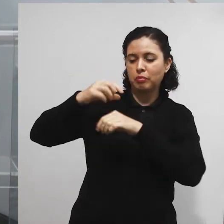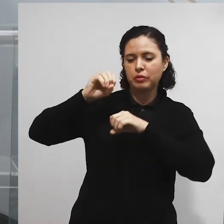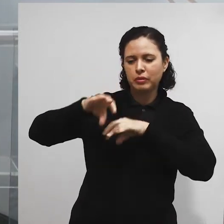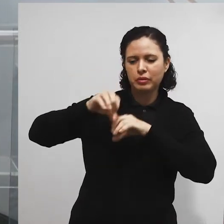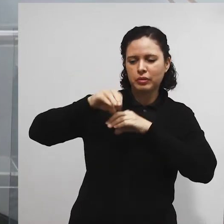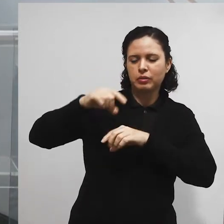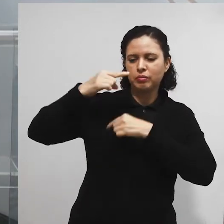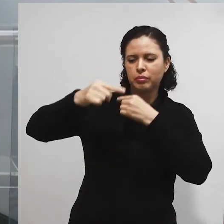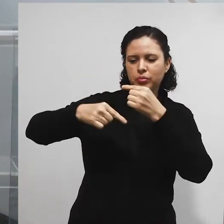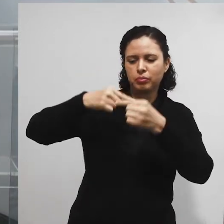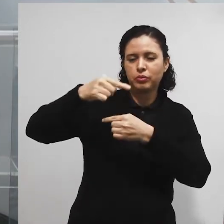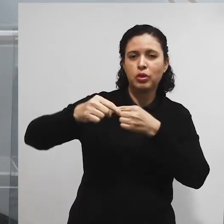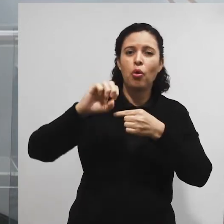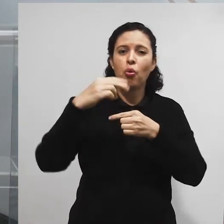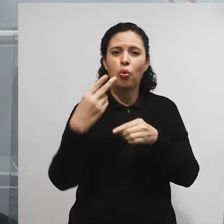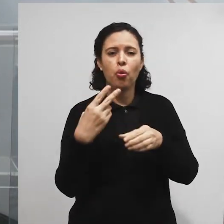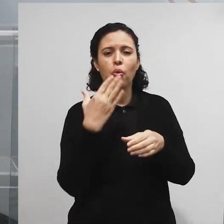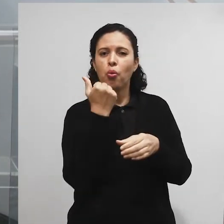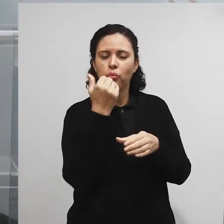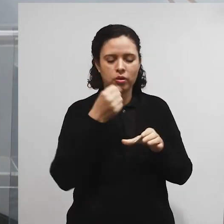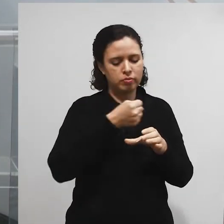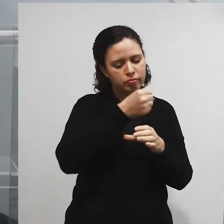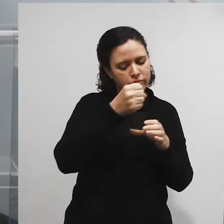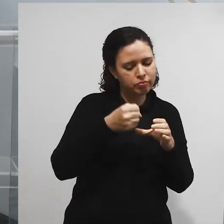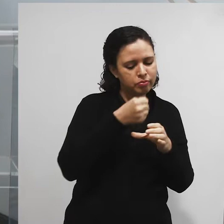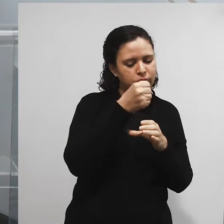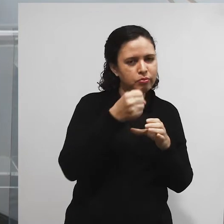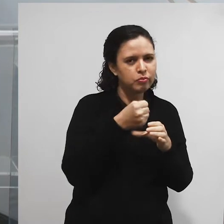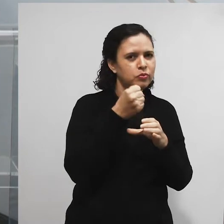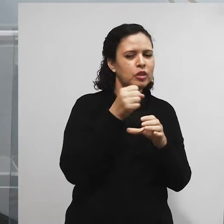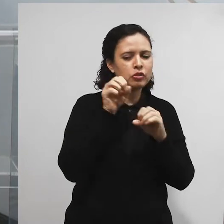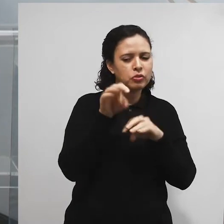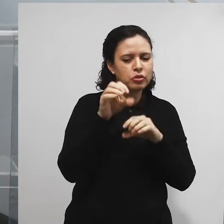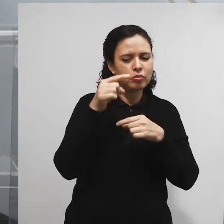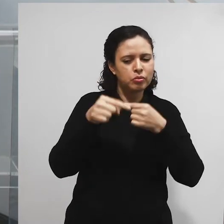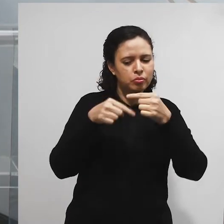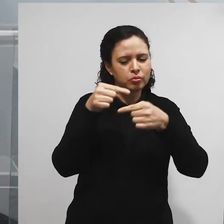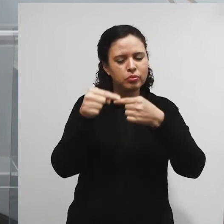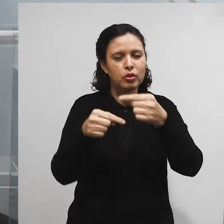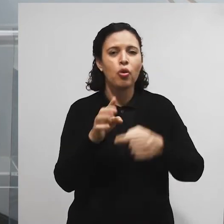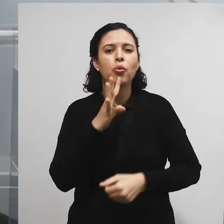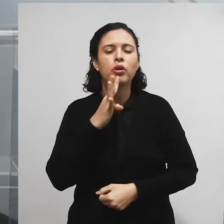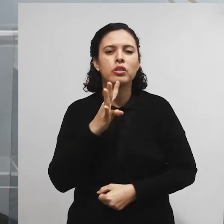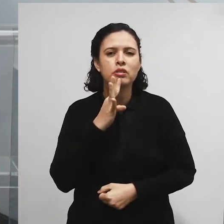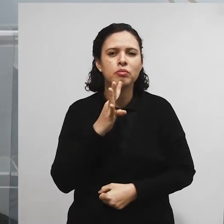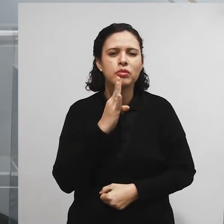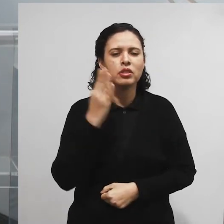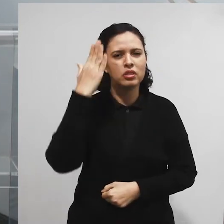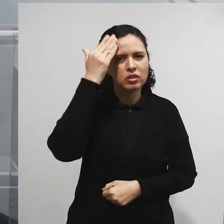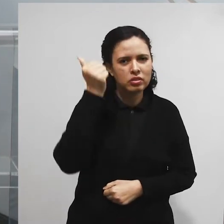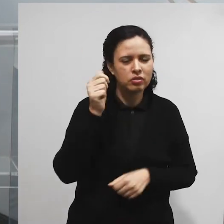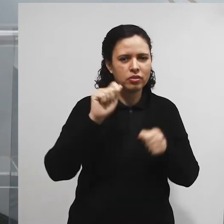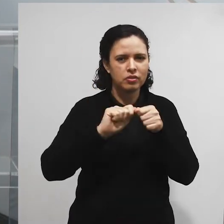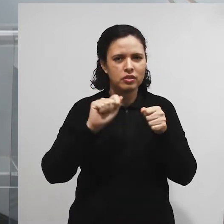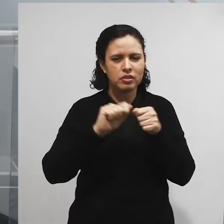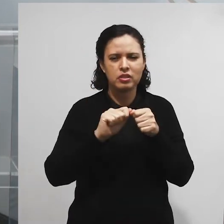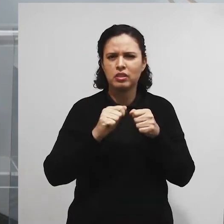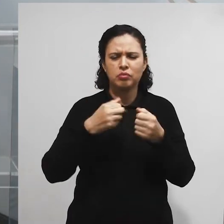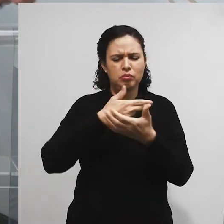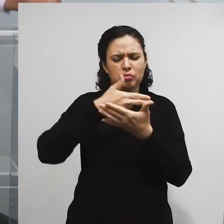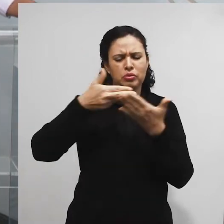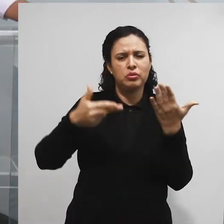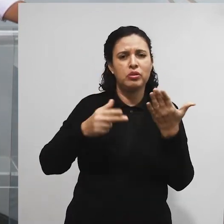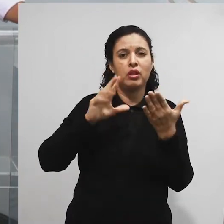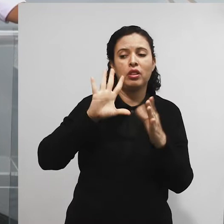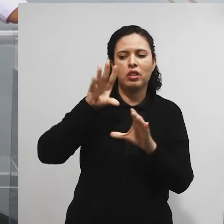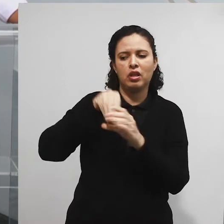geração. O conhecimento culinário, né? O conhecimento de vários e vários outros aspectos dentro dessa